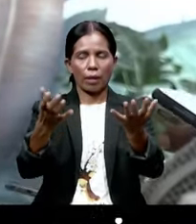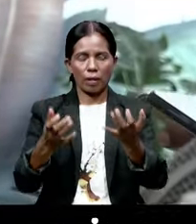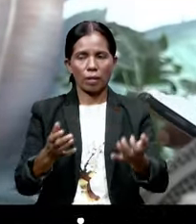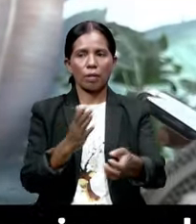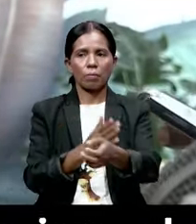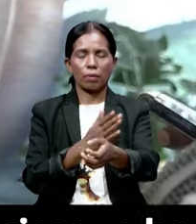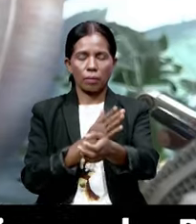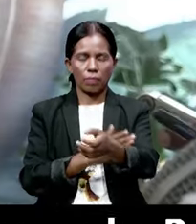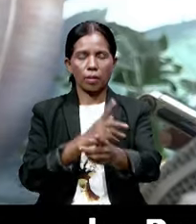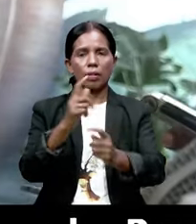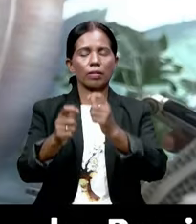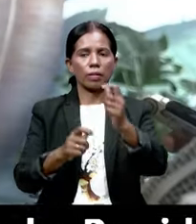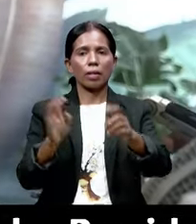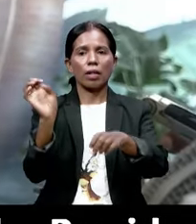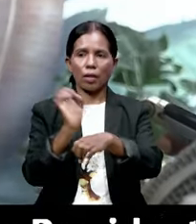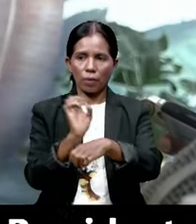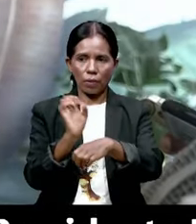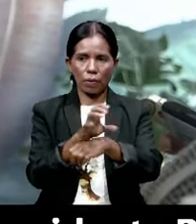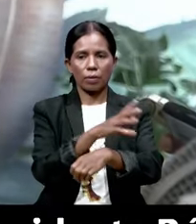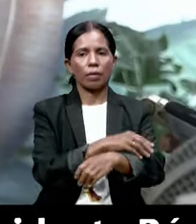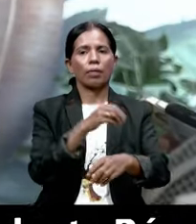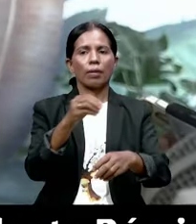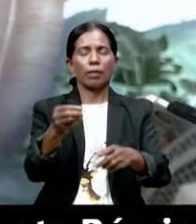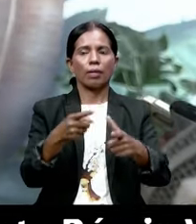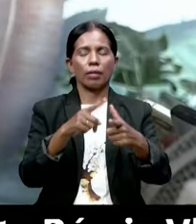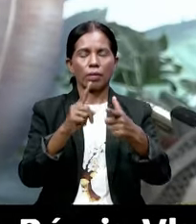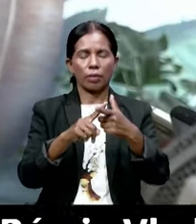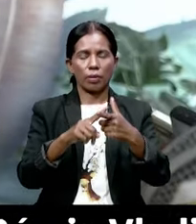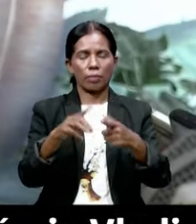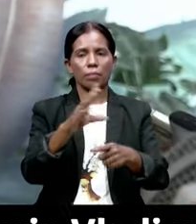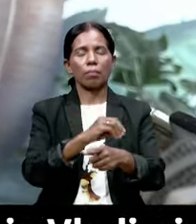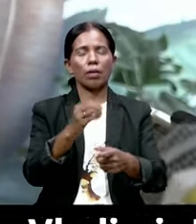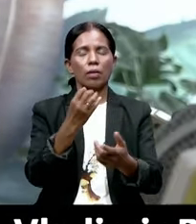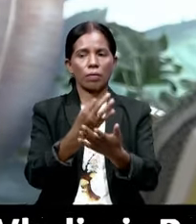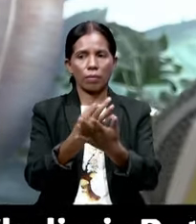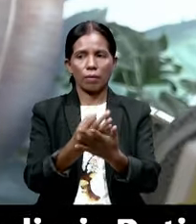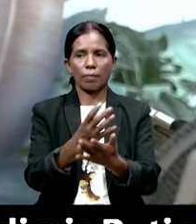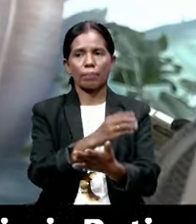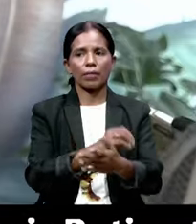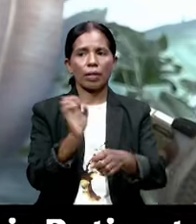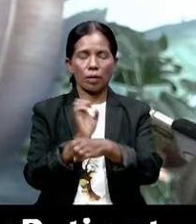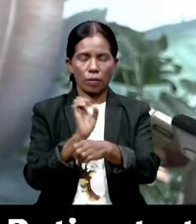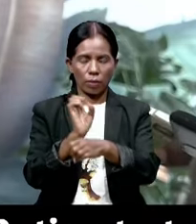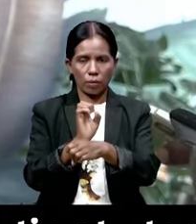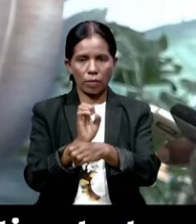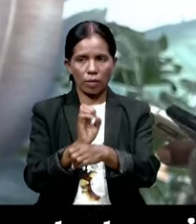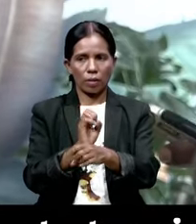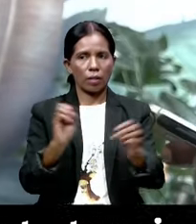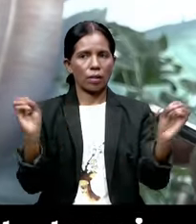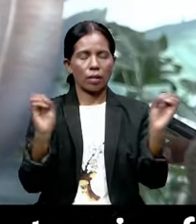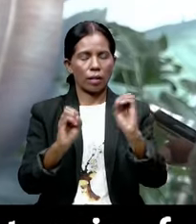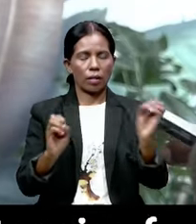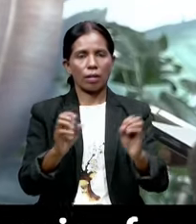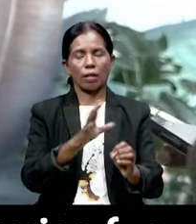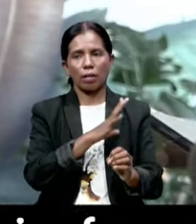promove digitalização econômica nomos cashless economy ka economia nebe que lá depende